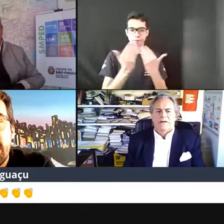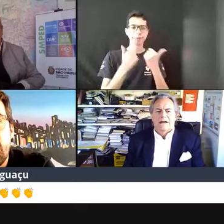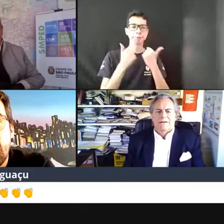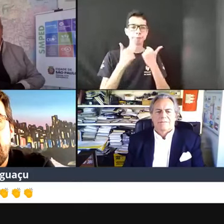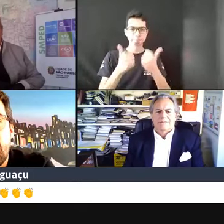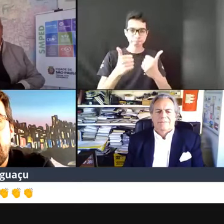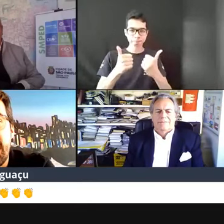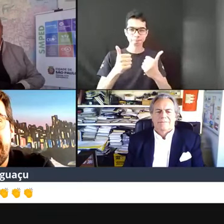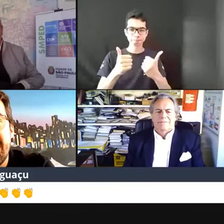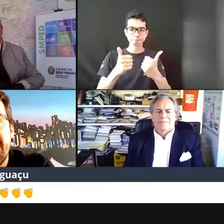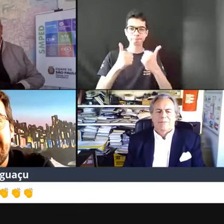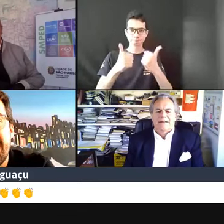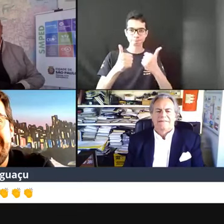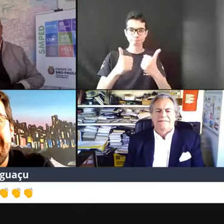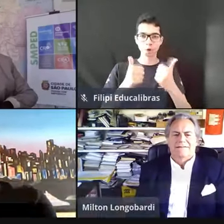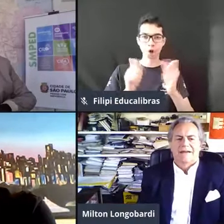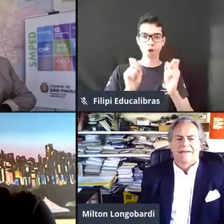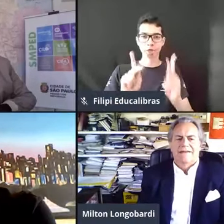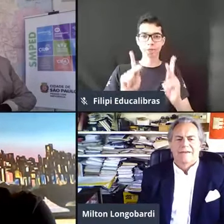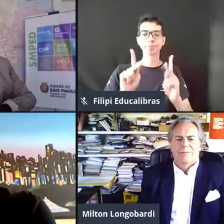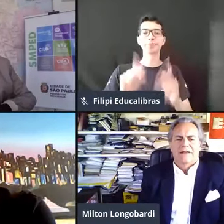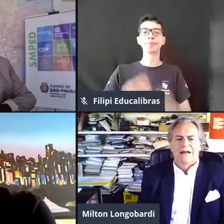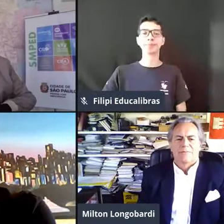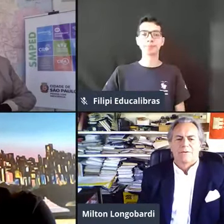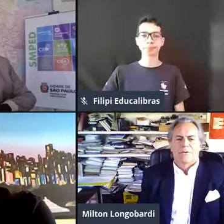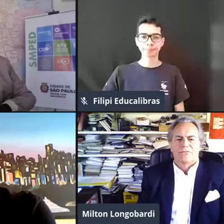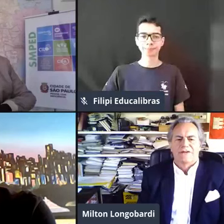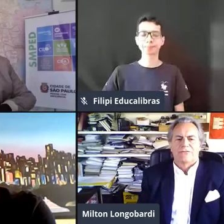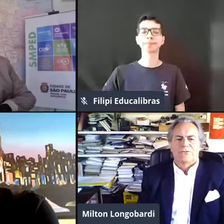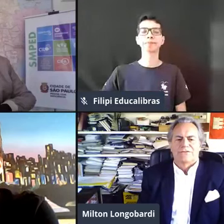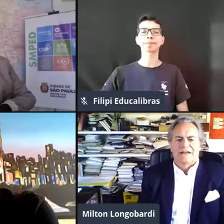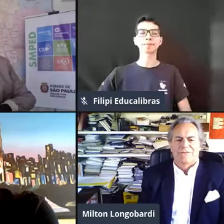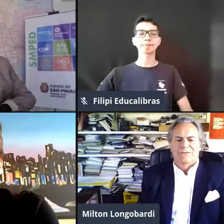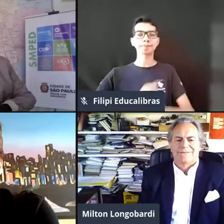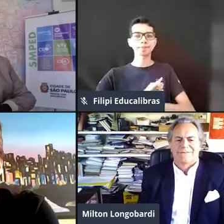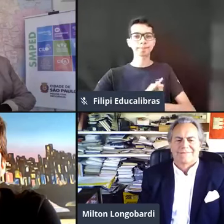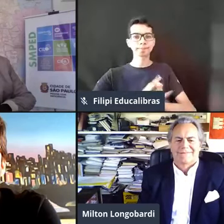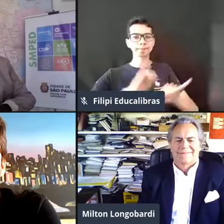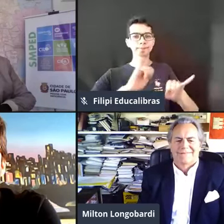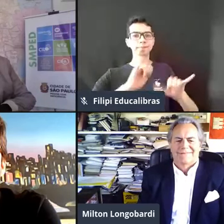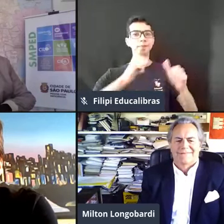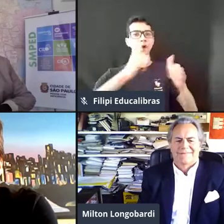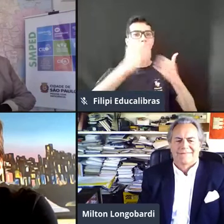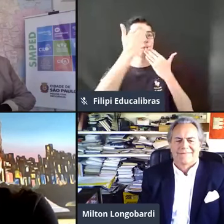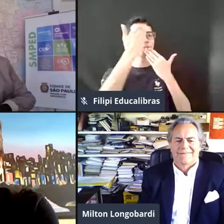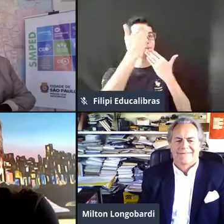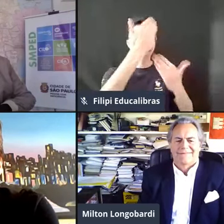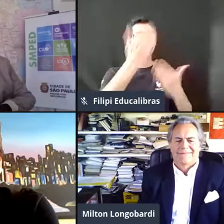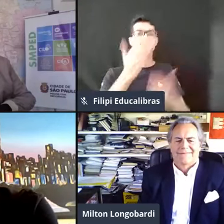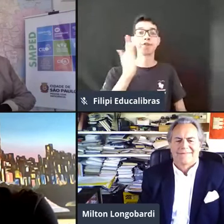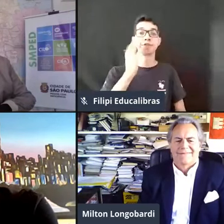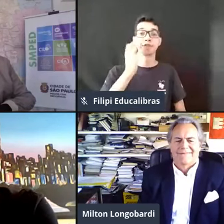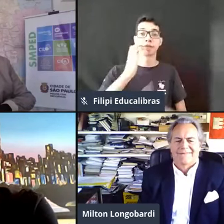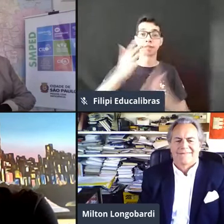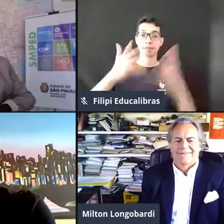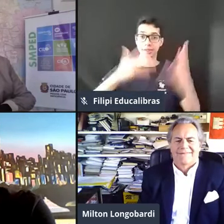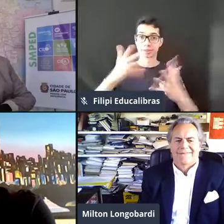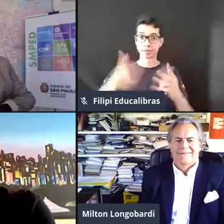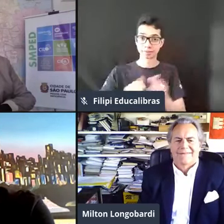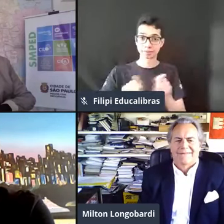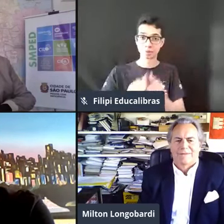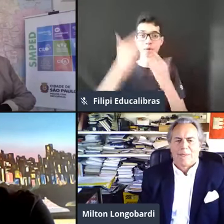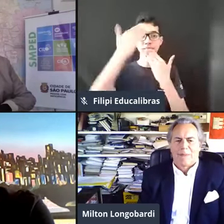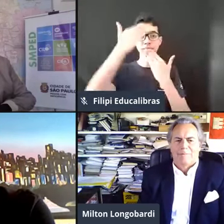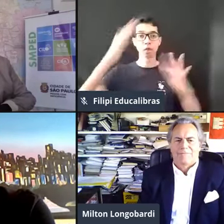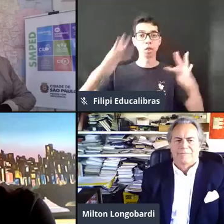Certo? Obrigado. Muito bacana. Um prazer estar aqui. Obrigado a todos. Felipe, pelas dicas.